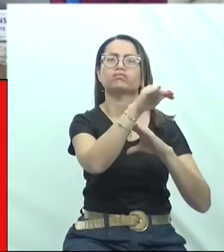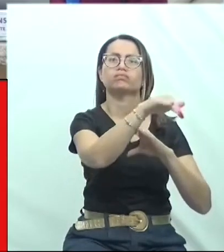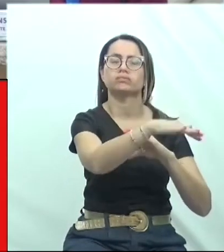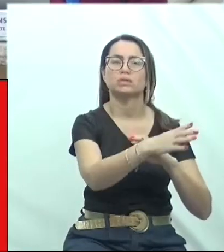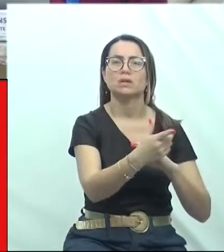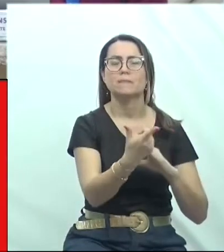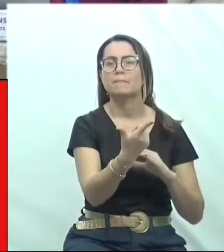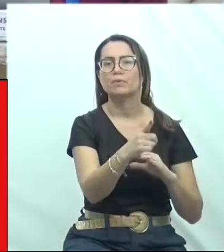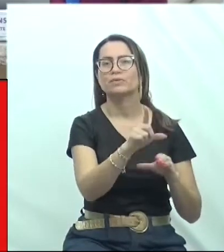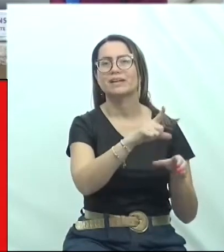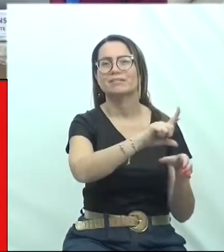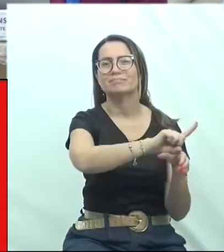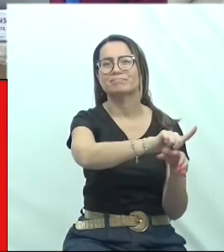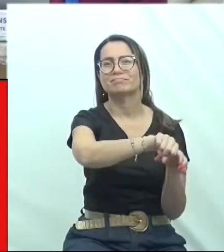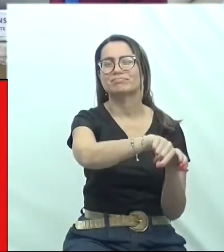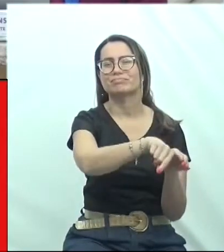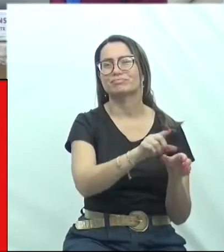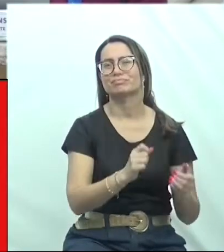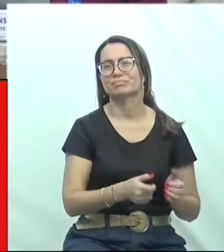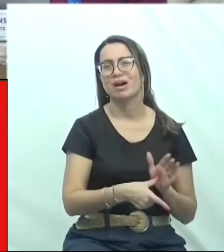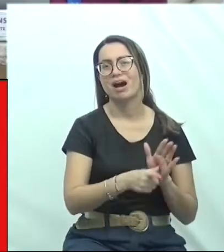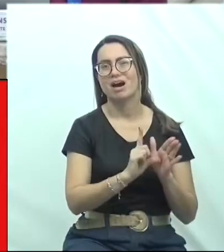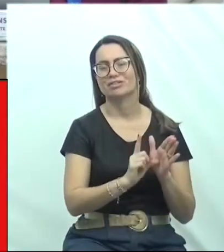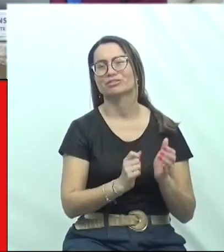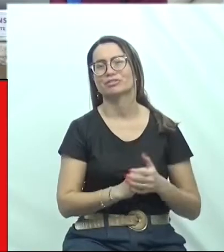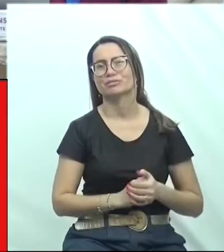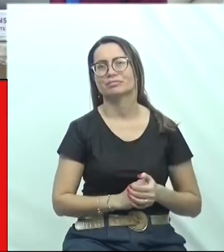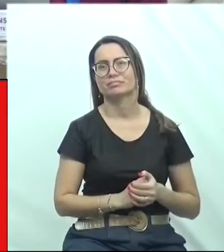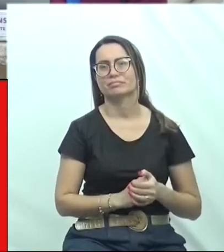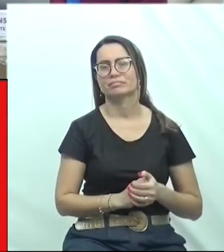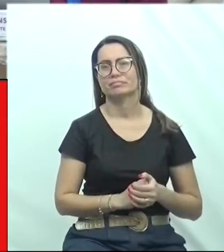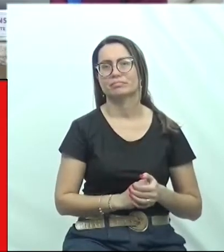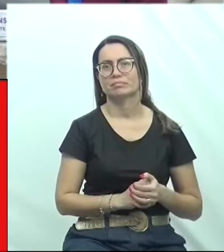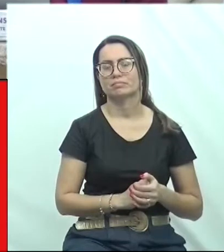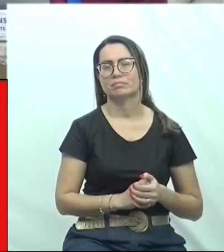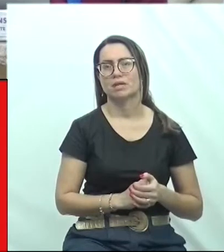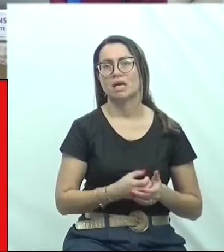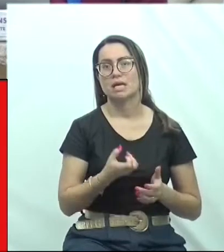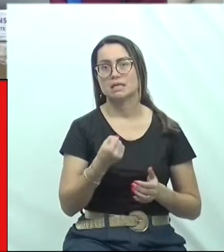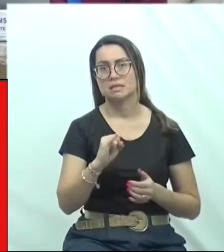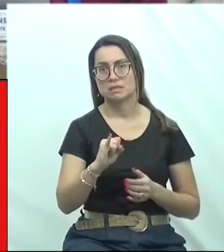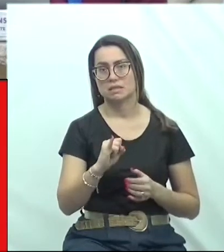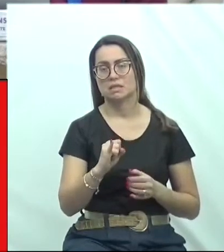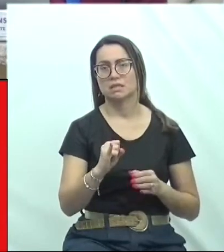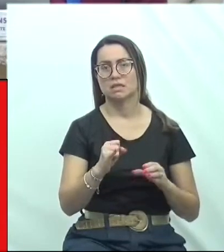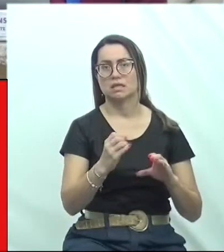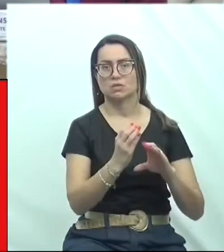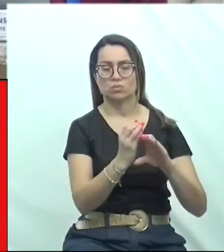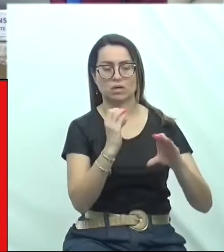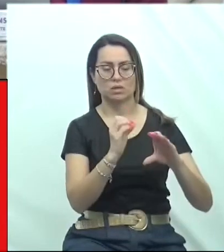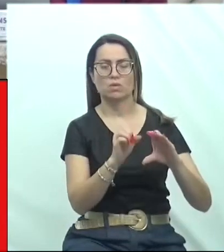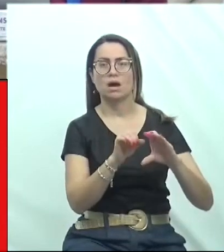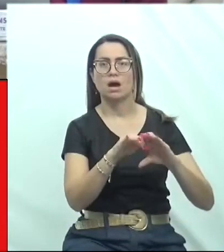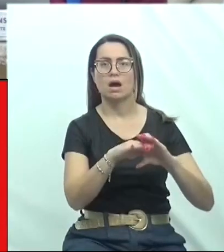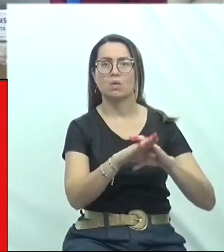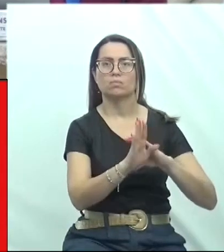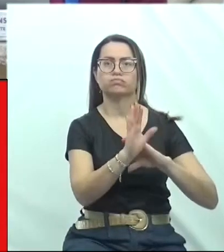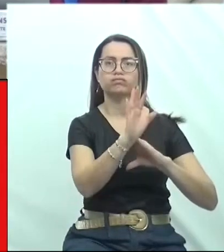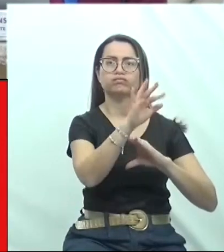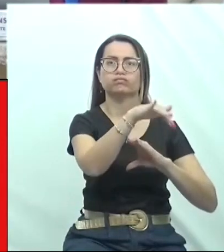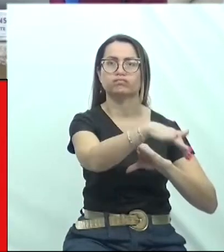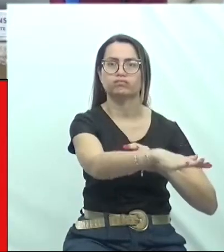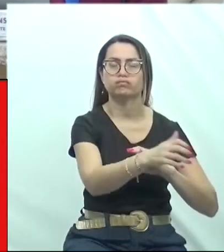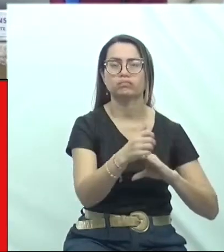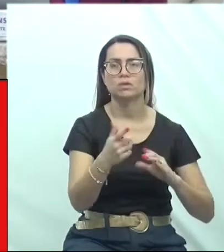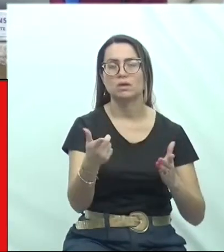Agora, o vazamento na estrada, na rua, é gasto exclusivamente da Casan, tá? E isso não é repassado ao consumidor, não.